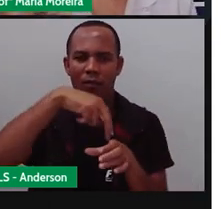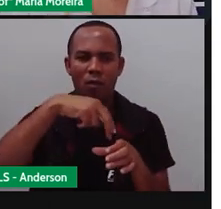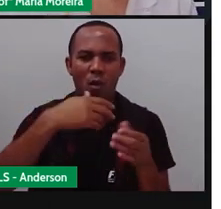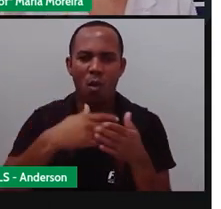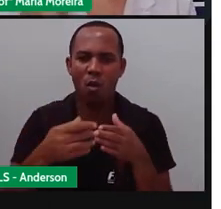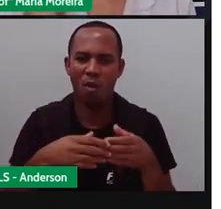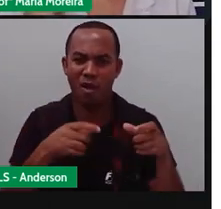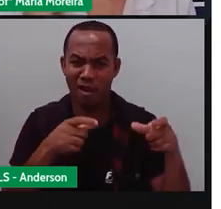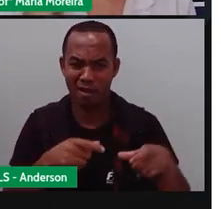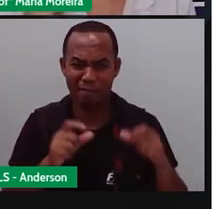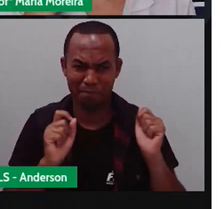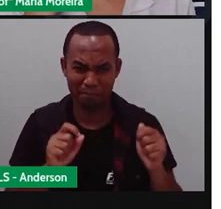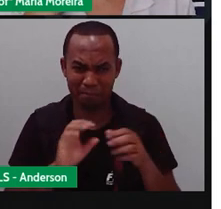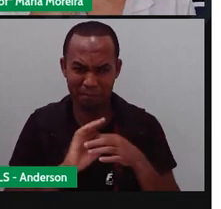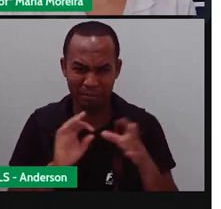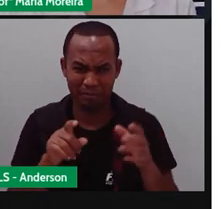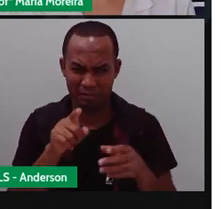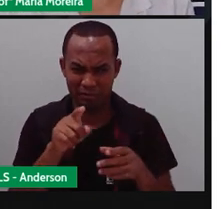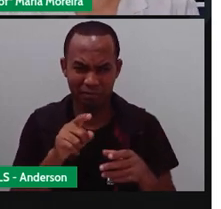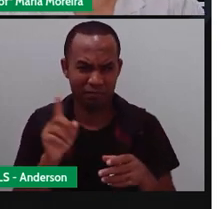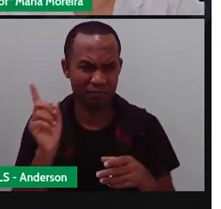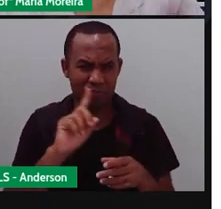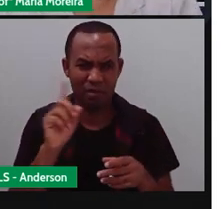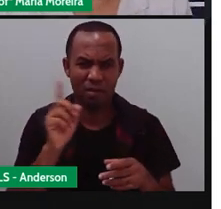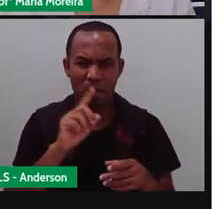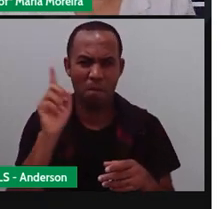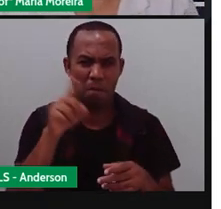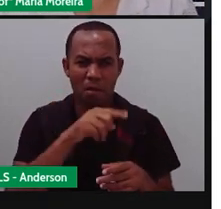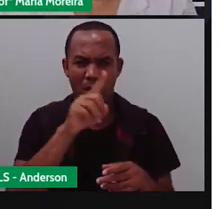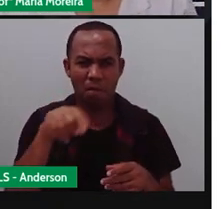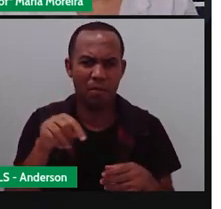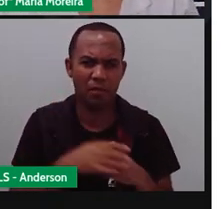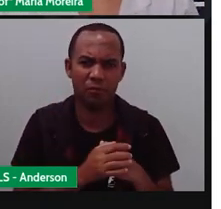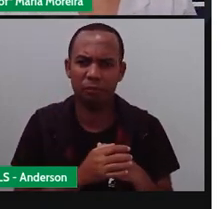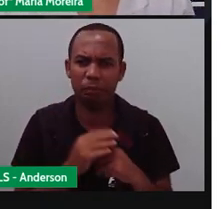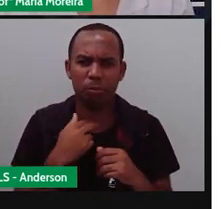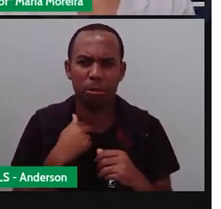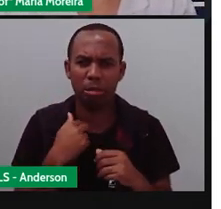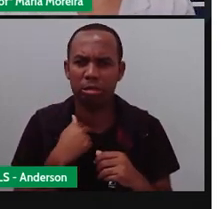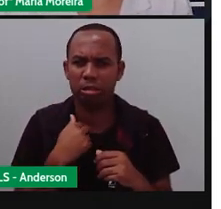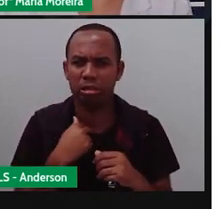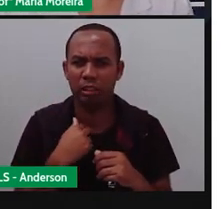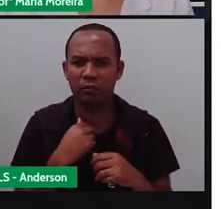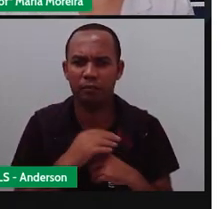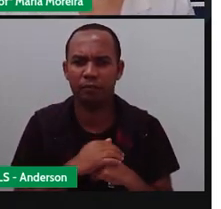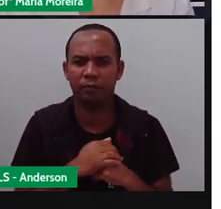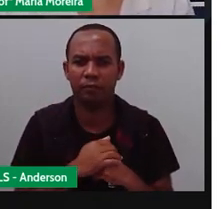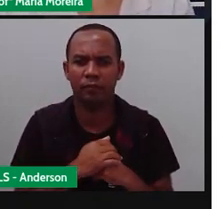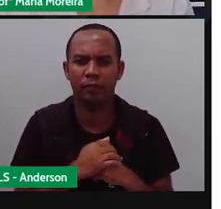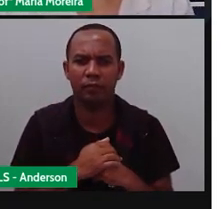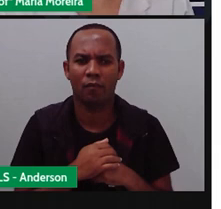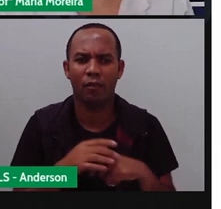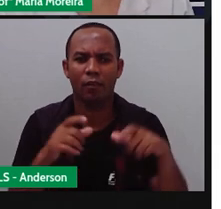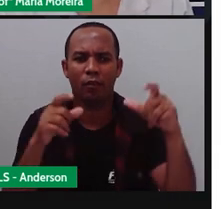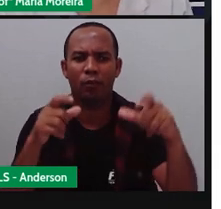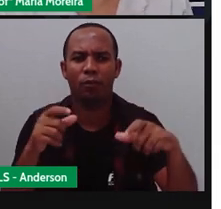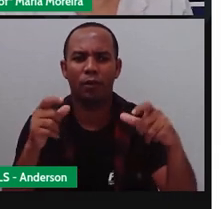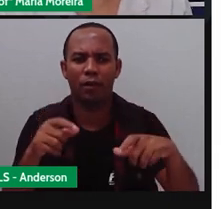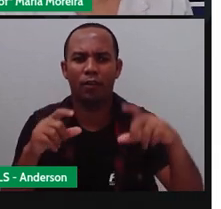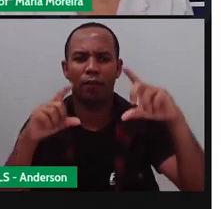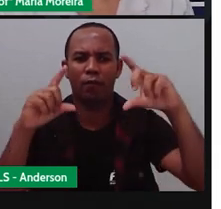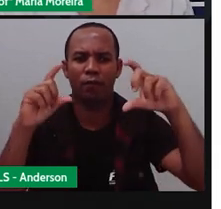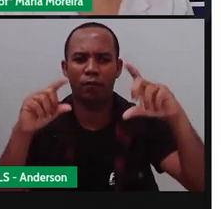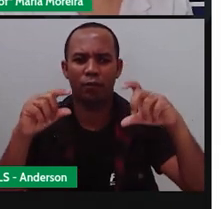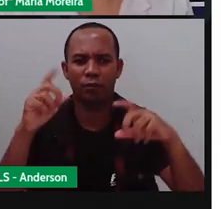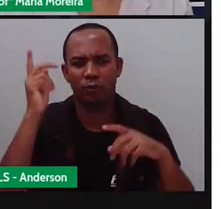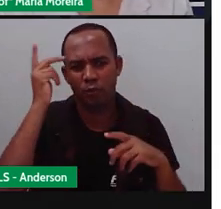qualquer superfície do veículo como ele está vindo aqui nessa imagem pessoas penduradas em um trator foi uma situação atípica em São Paulo essa imagem